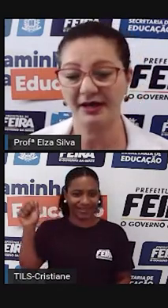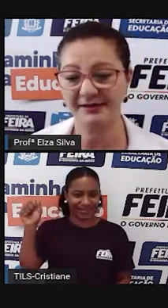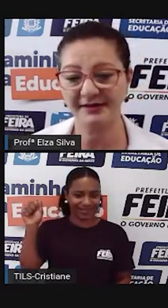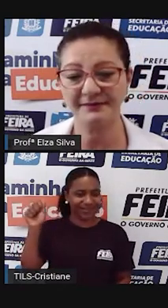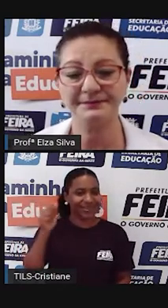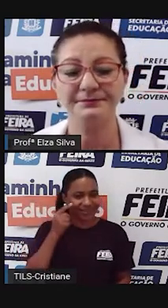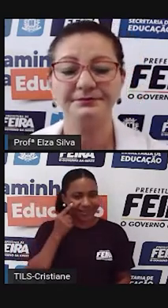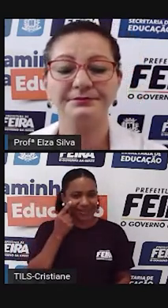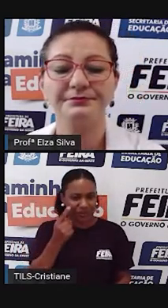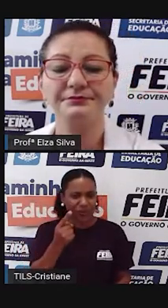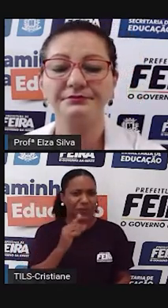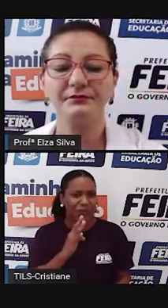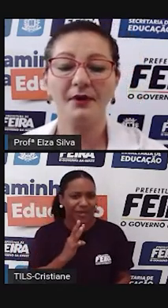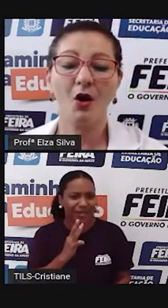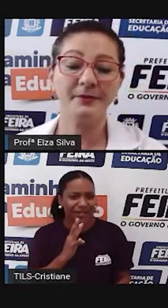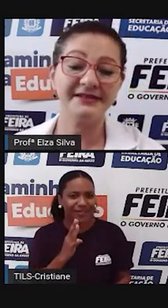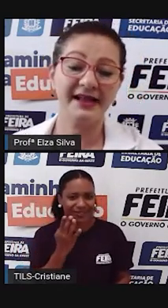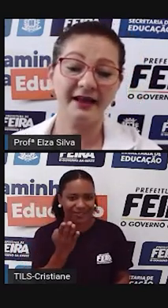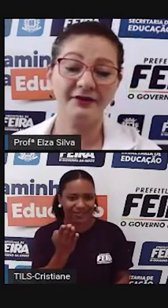Vocês conhecem?